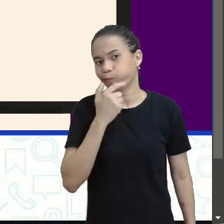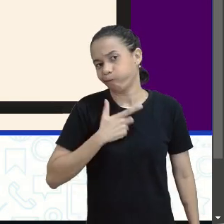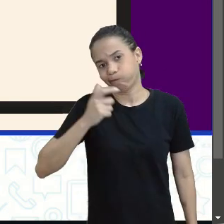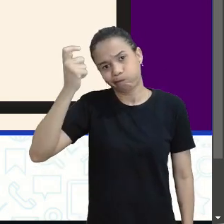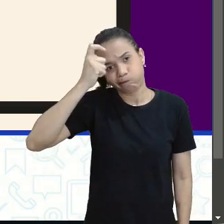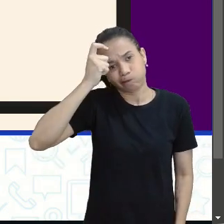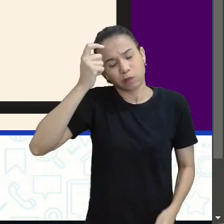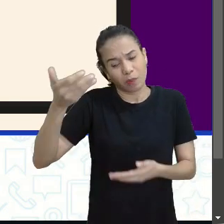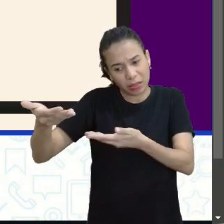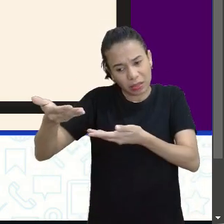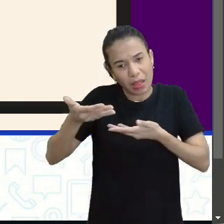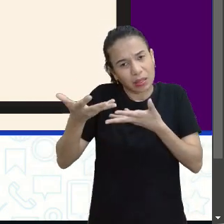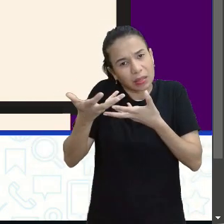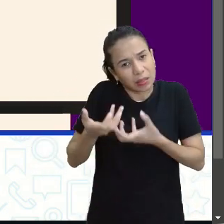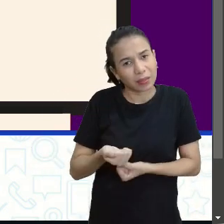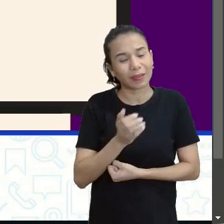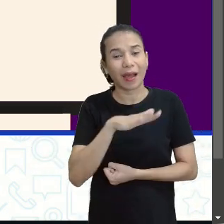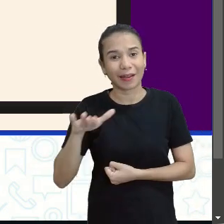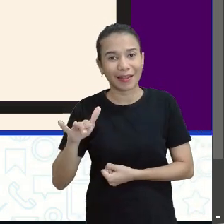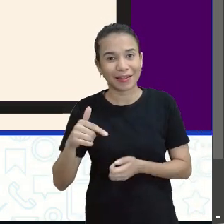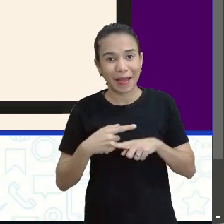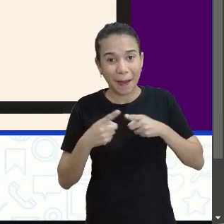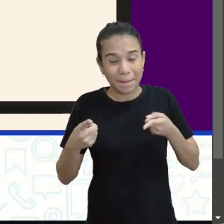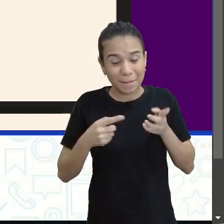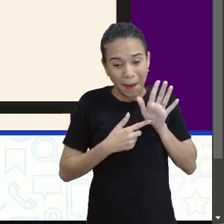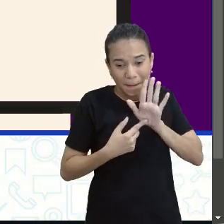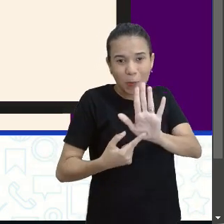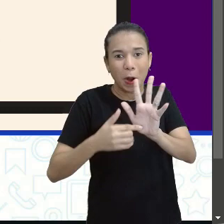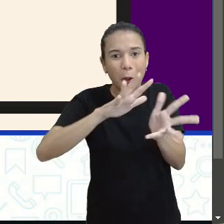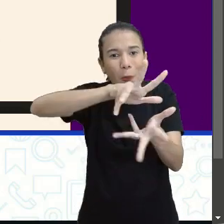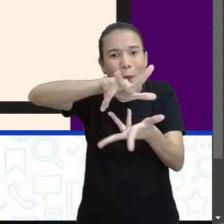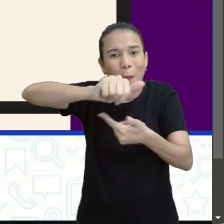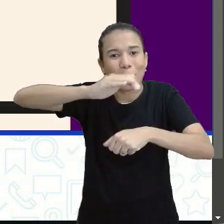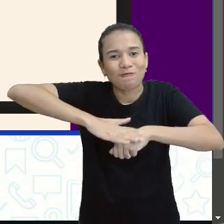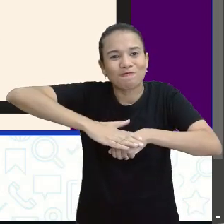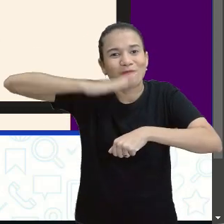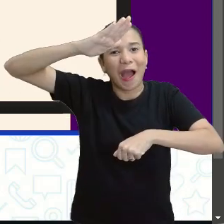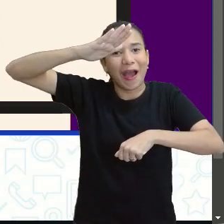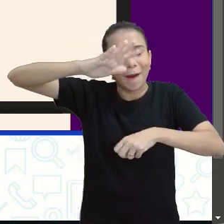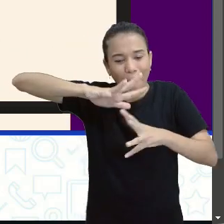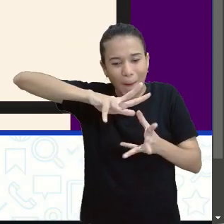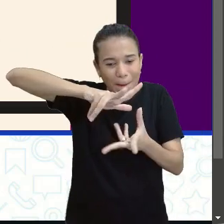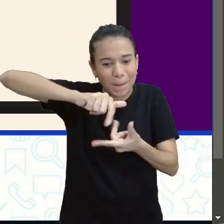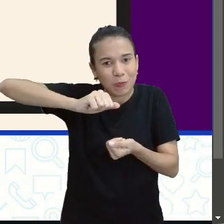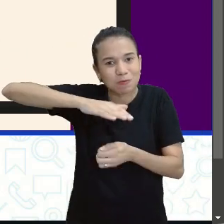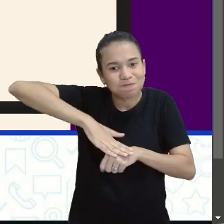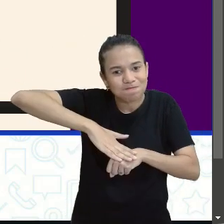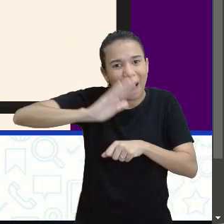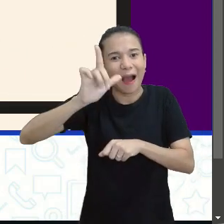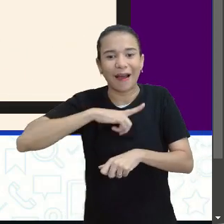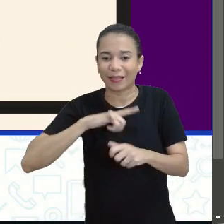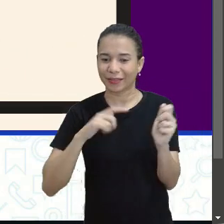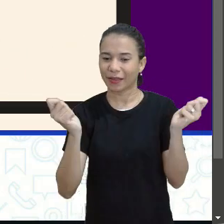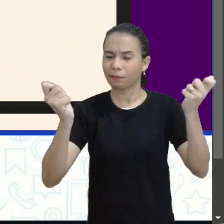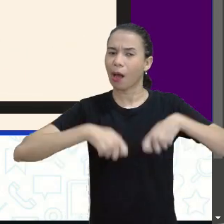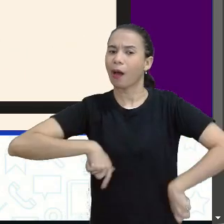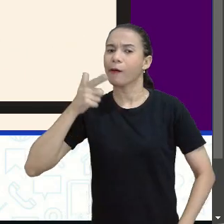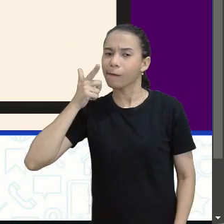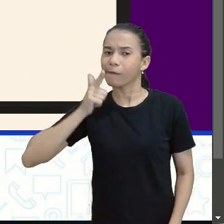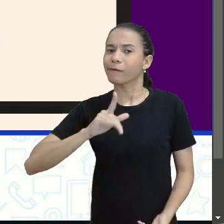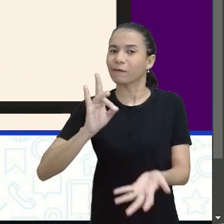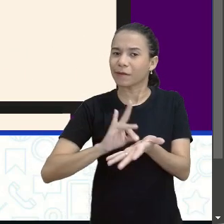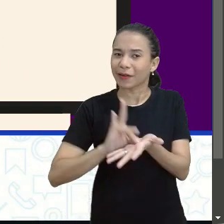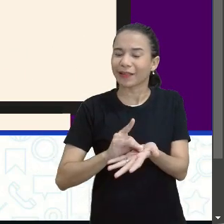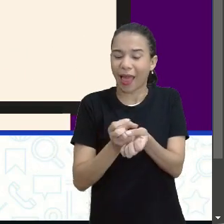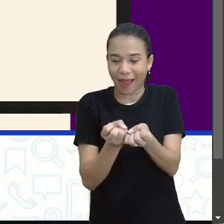receber essa criança, vir para cá, mostrar para ela que o mundo é maior que aquele mundinho que ela vive, ela é capaz, ela consegue, está